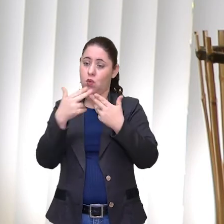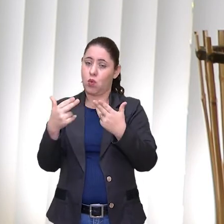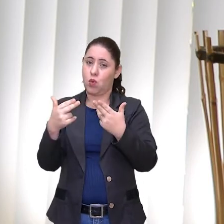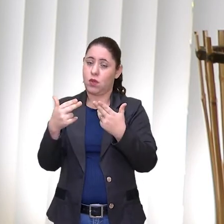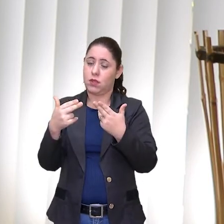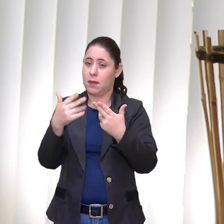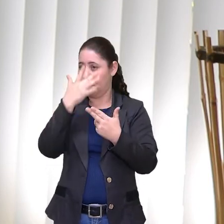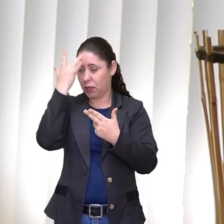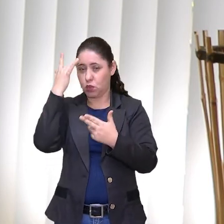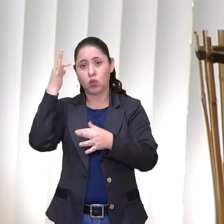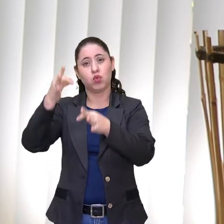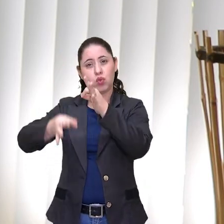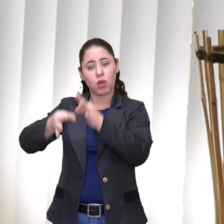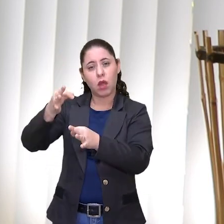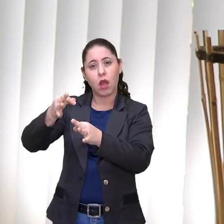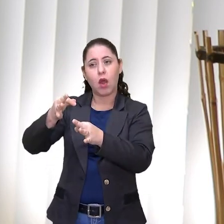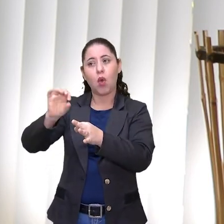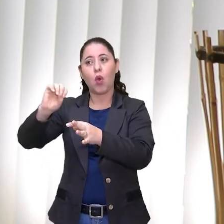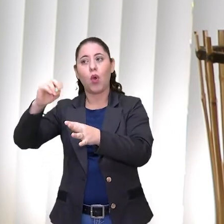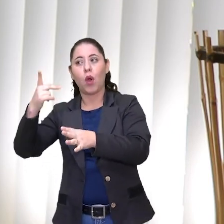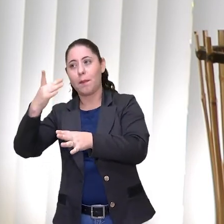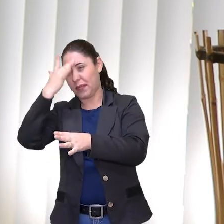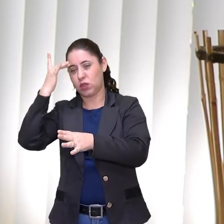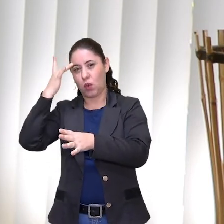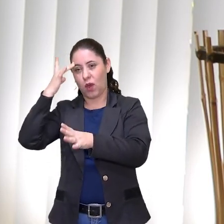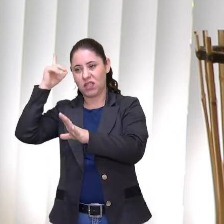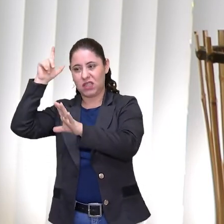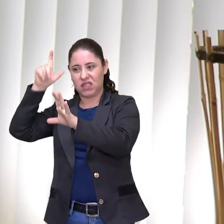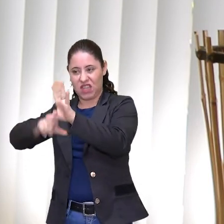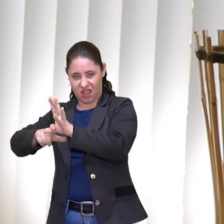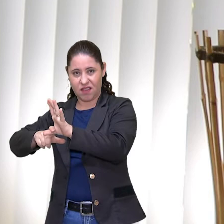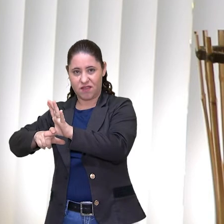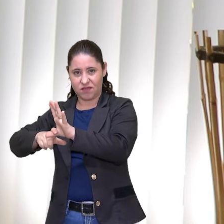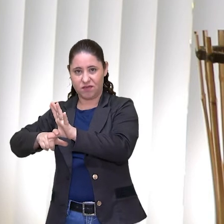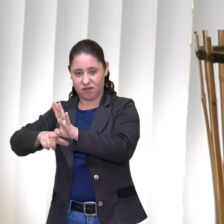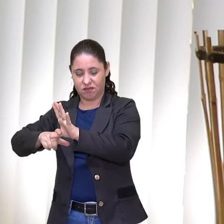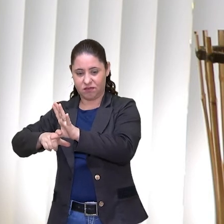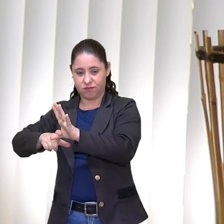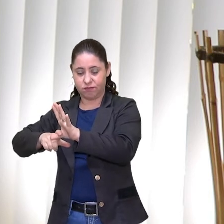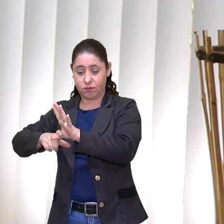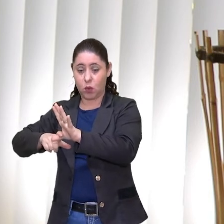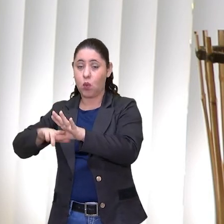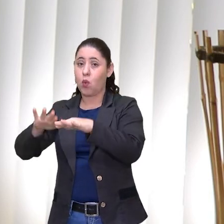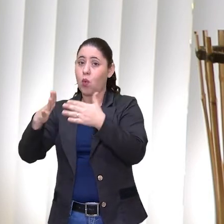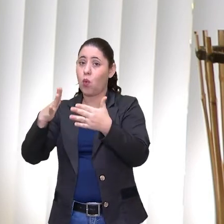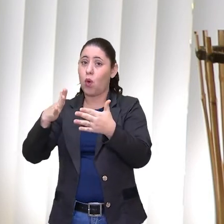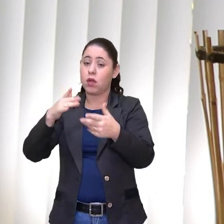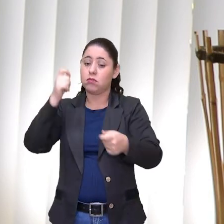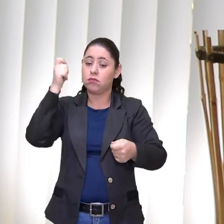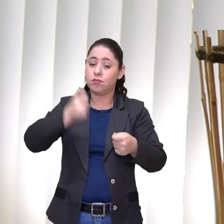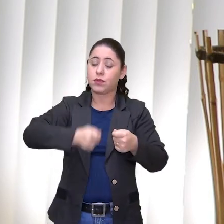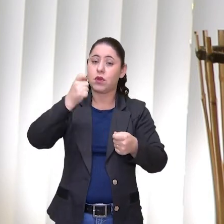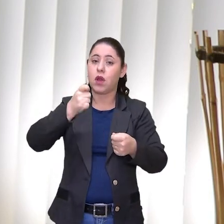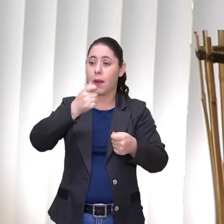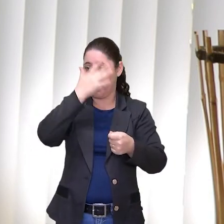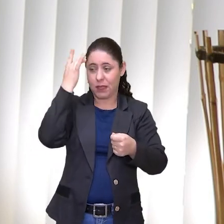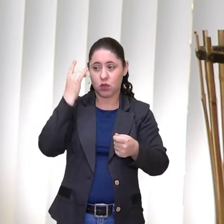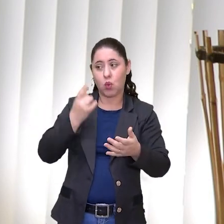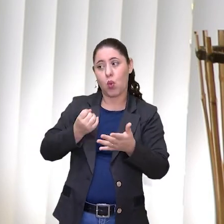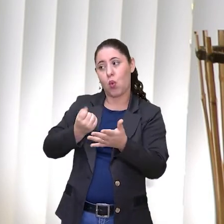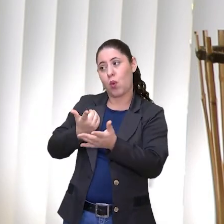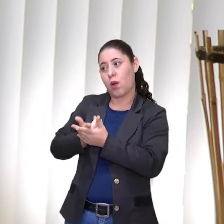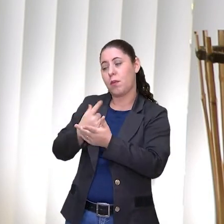nas mãos de um depositário judicial ou nas mãos do credor, quando da realização do leilão, o